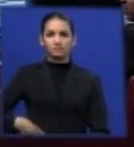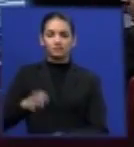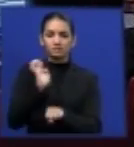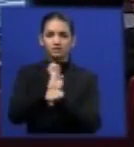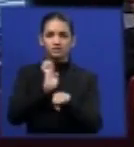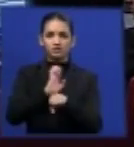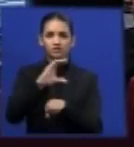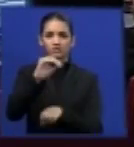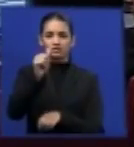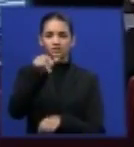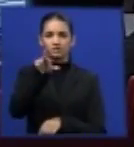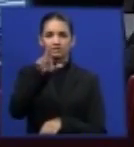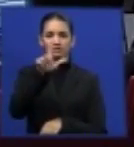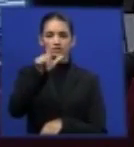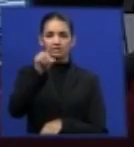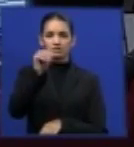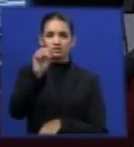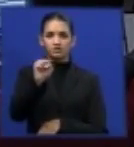min